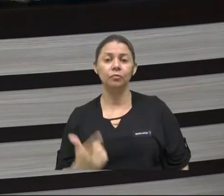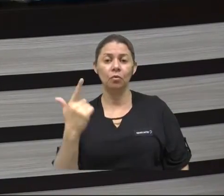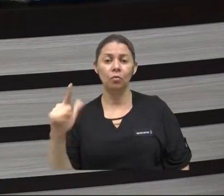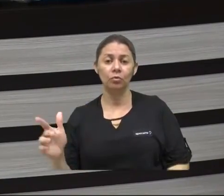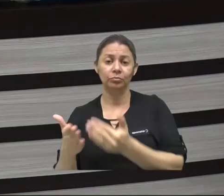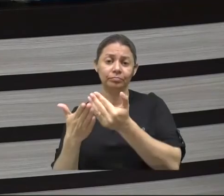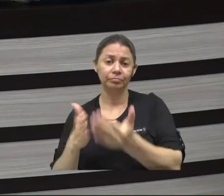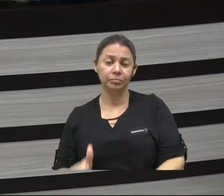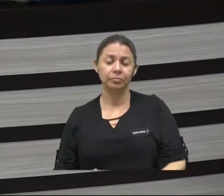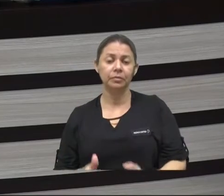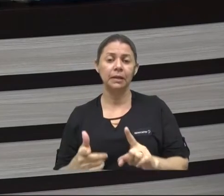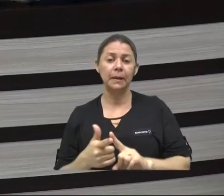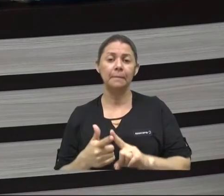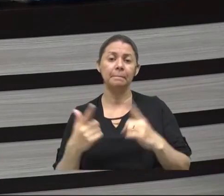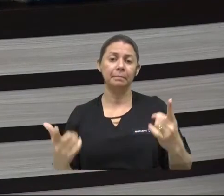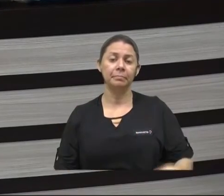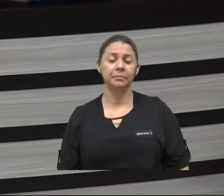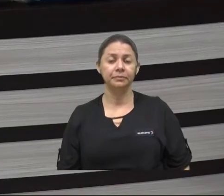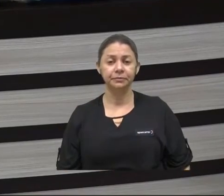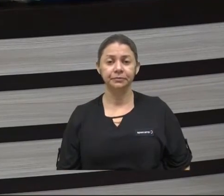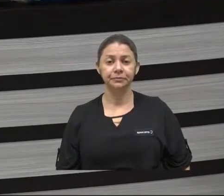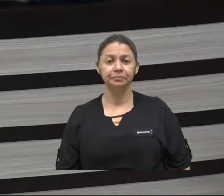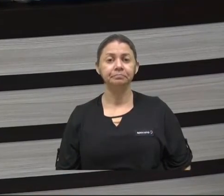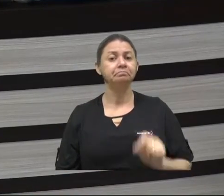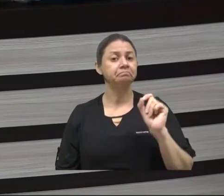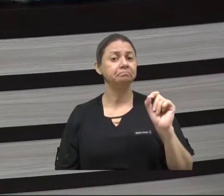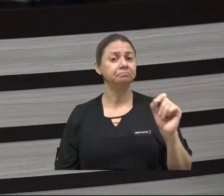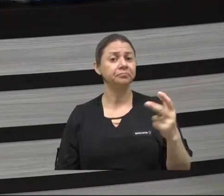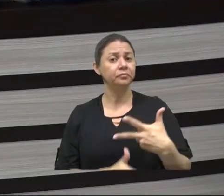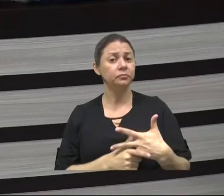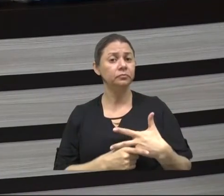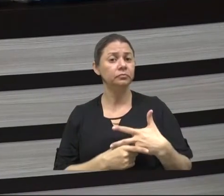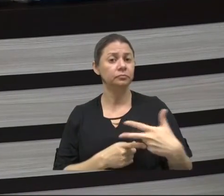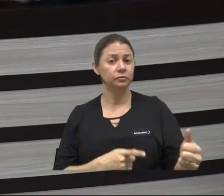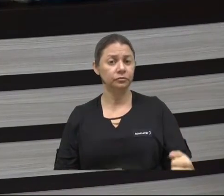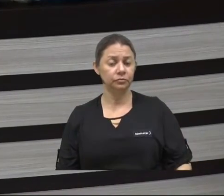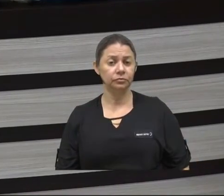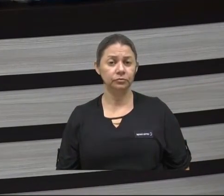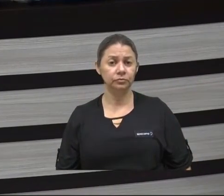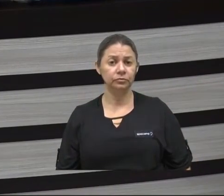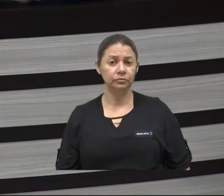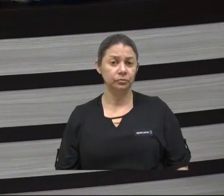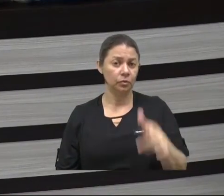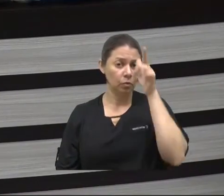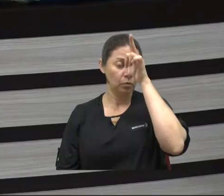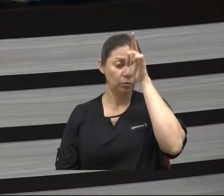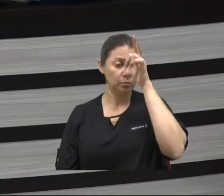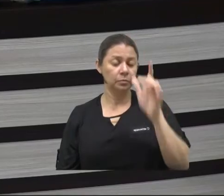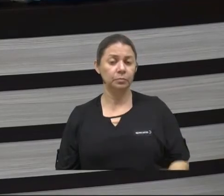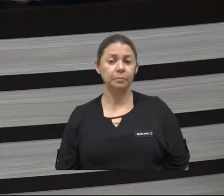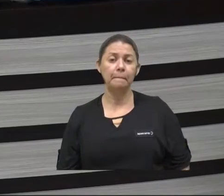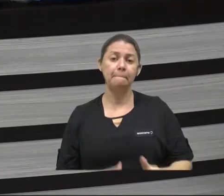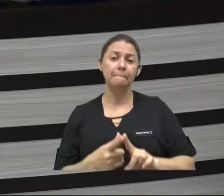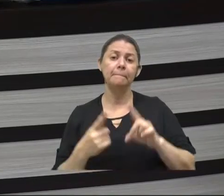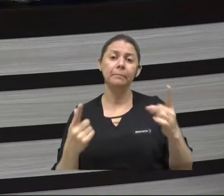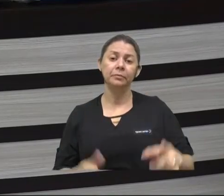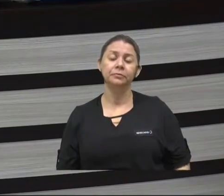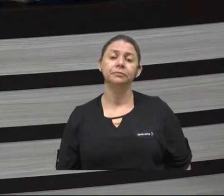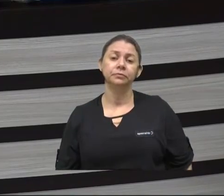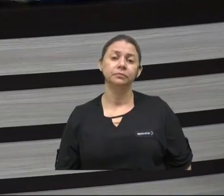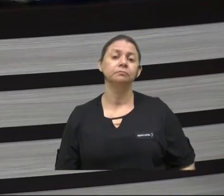vencer. E venceu o Alemão da Jeová Rafá. A gente trabalhou para o Alemão? Sim,